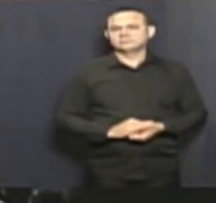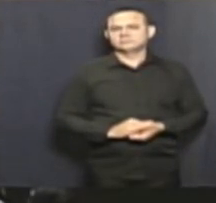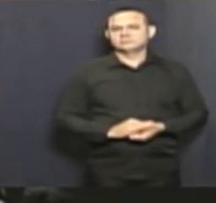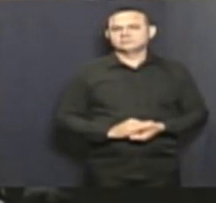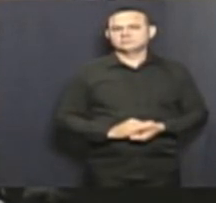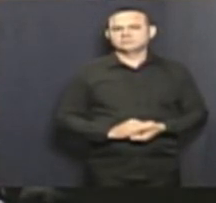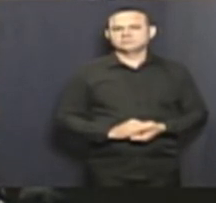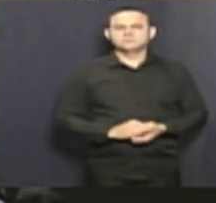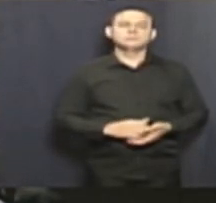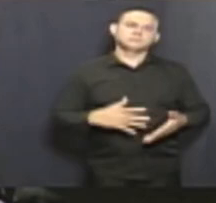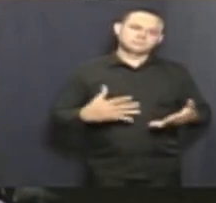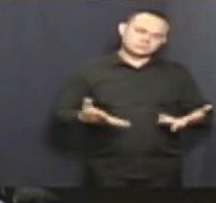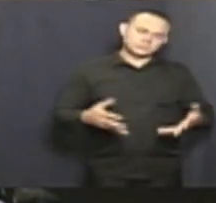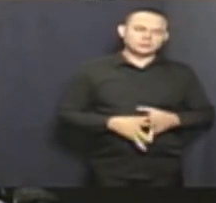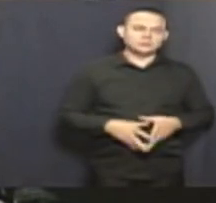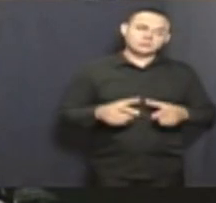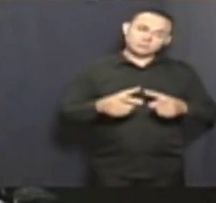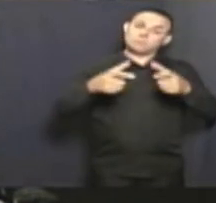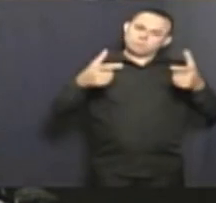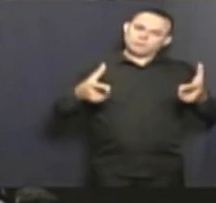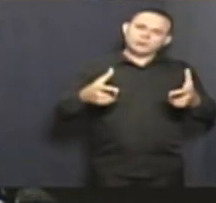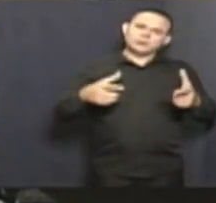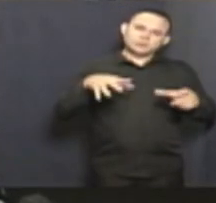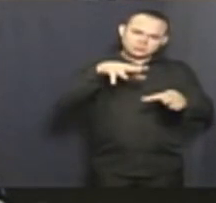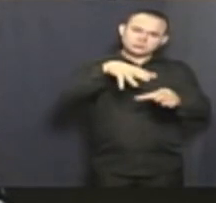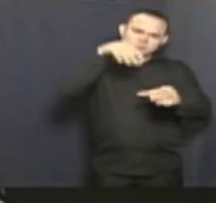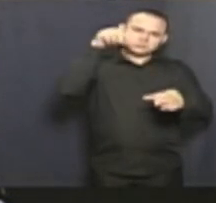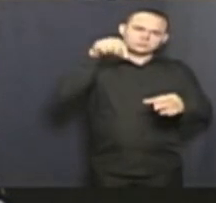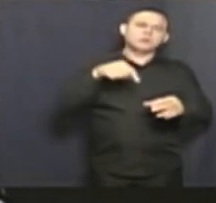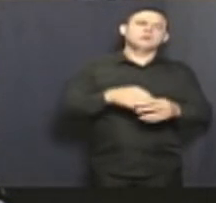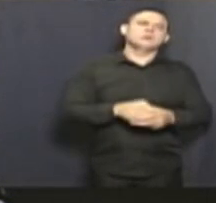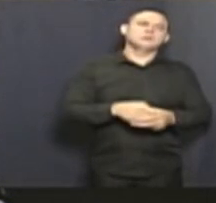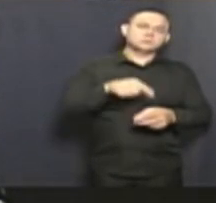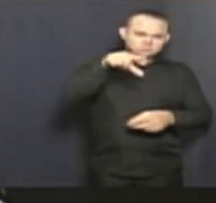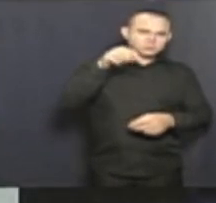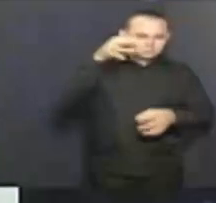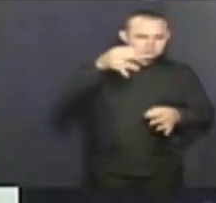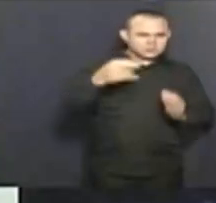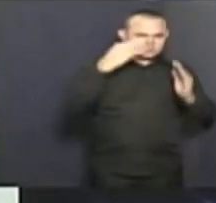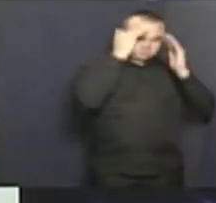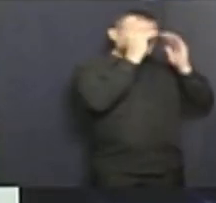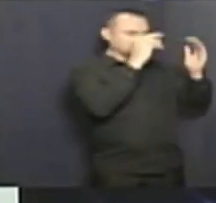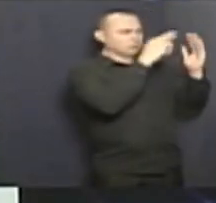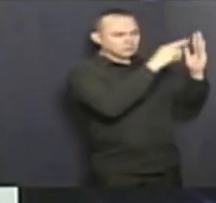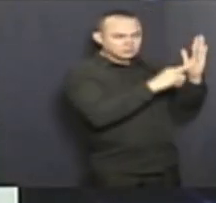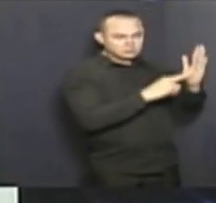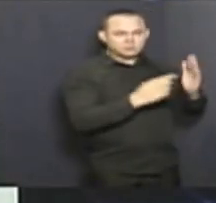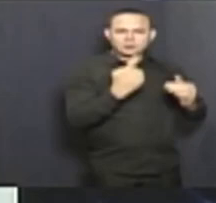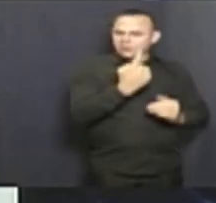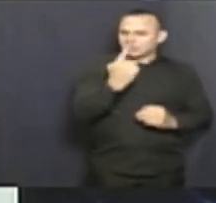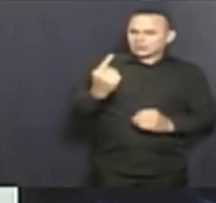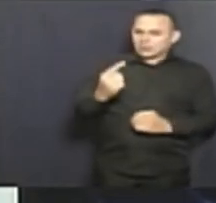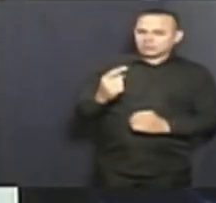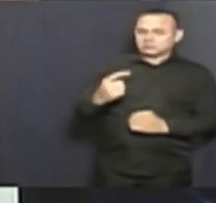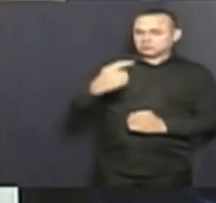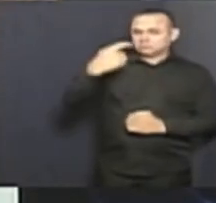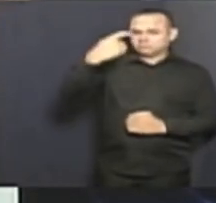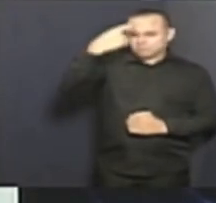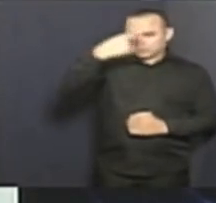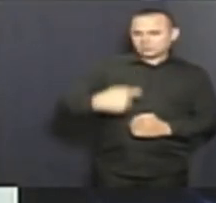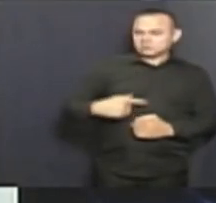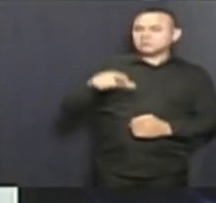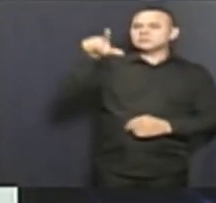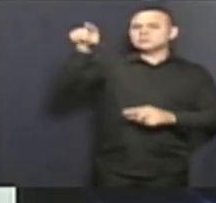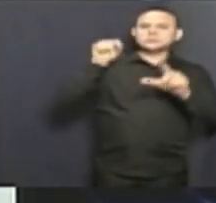por maioria então como como a indiferença nós vamos seguir então que cada candidato escolhe para qual candidato vai fazer livremente